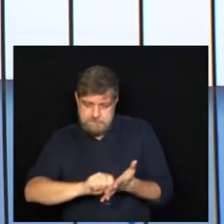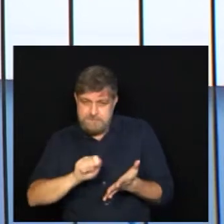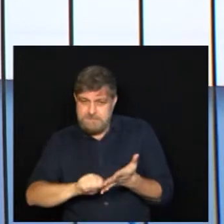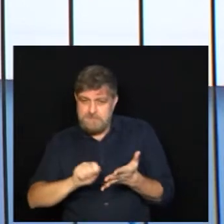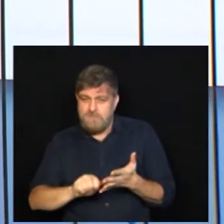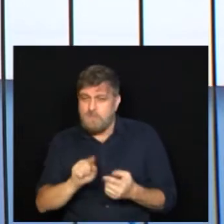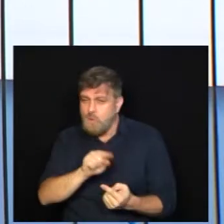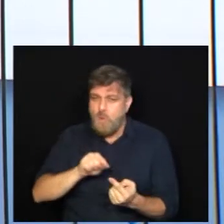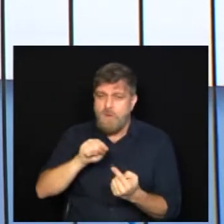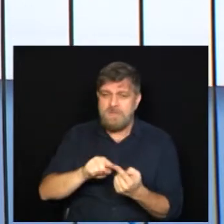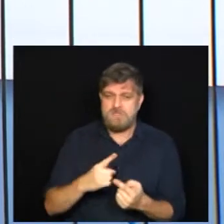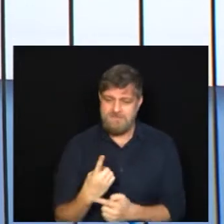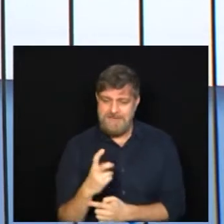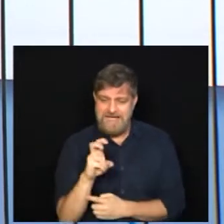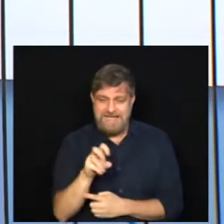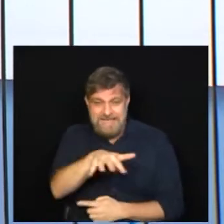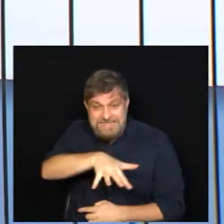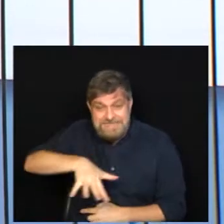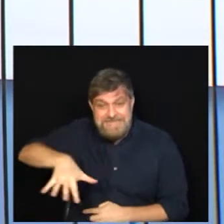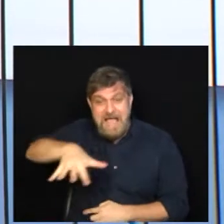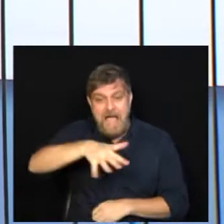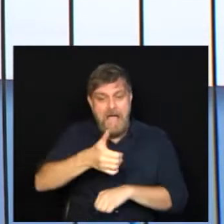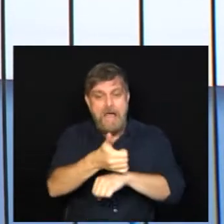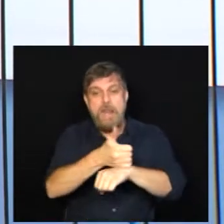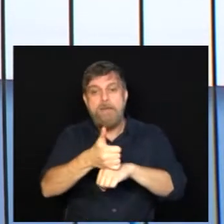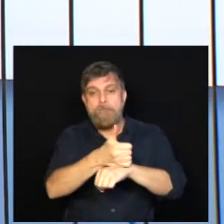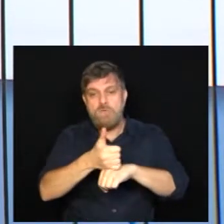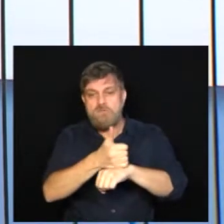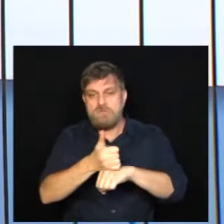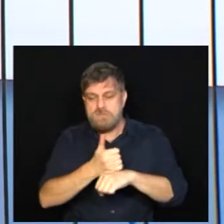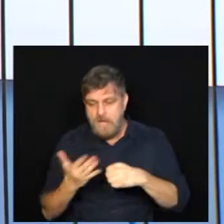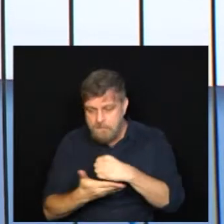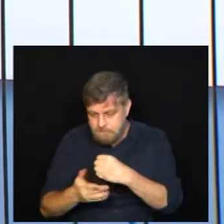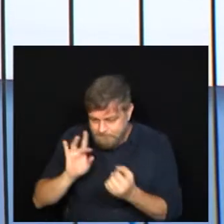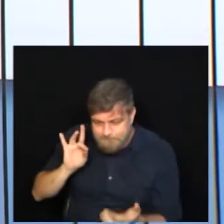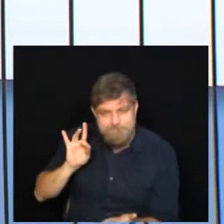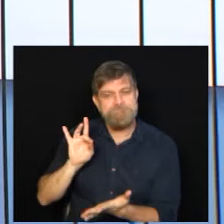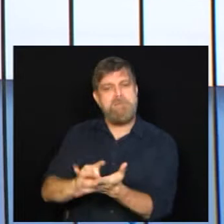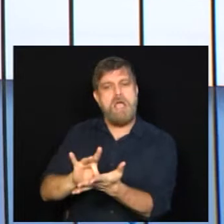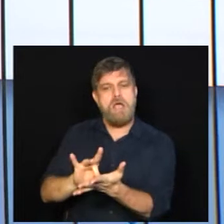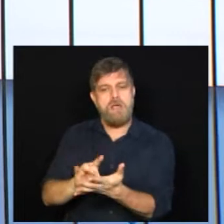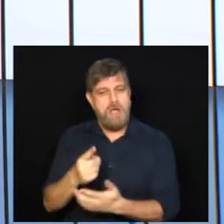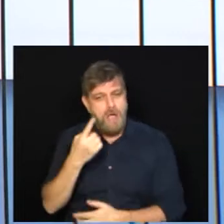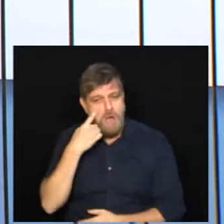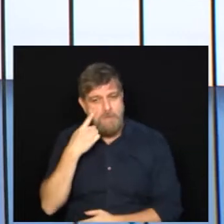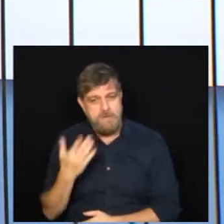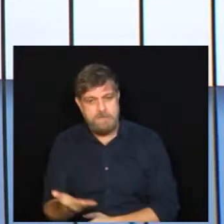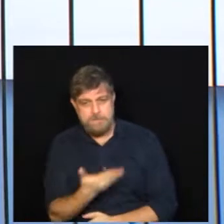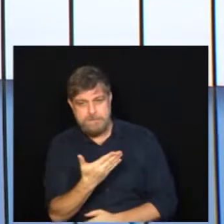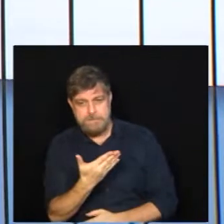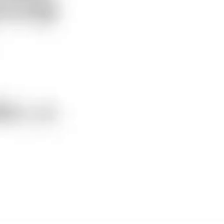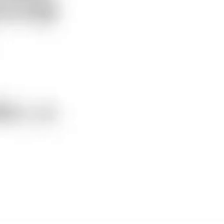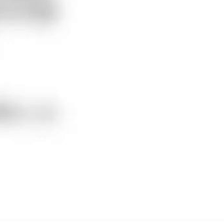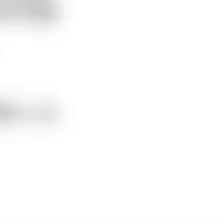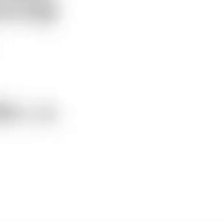permite que 15 serviços sejam considerados essenciais. Acompanhe.